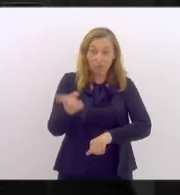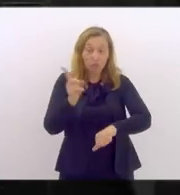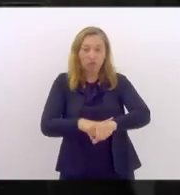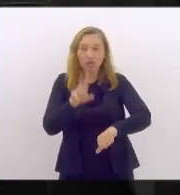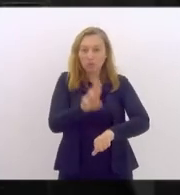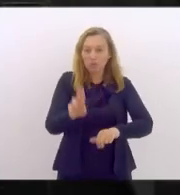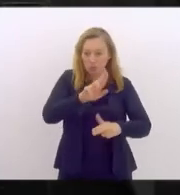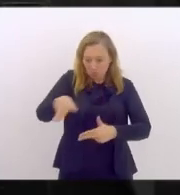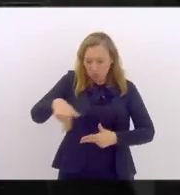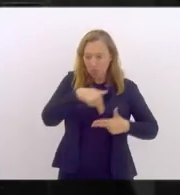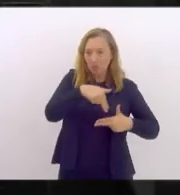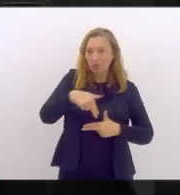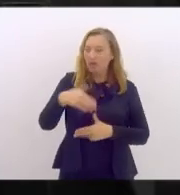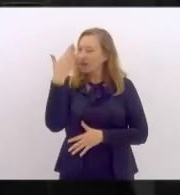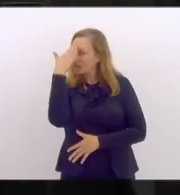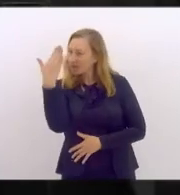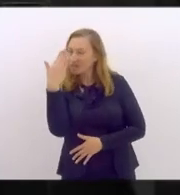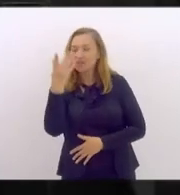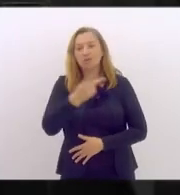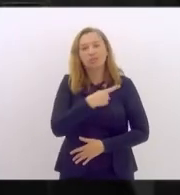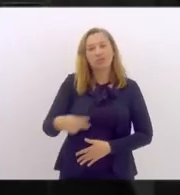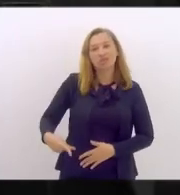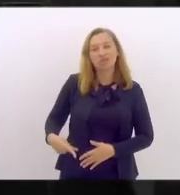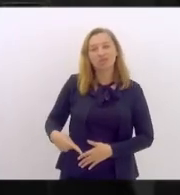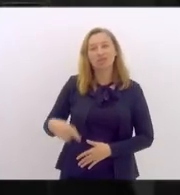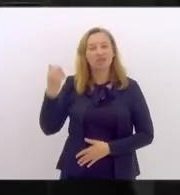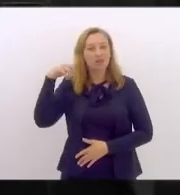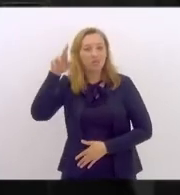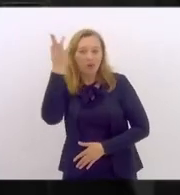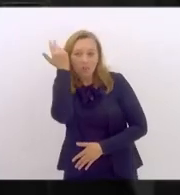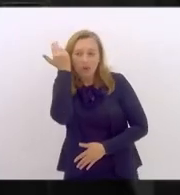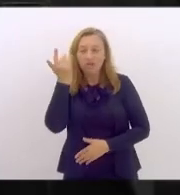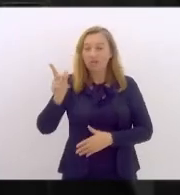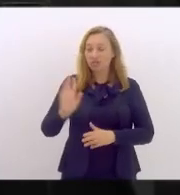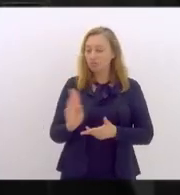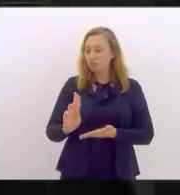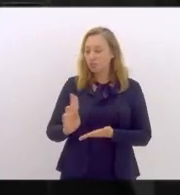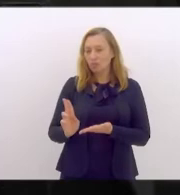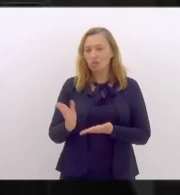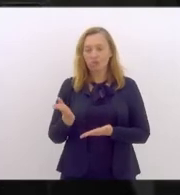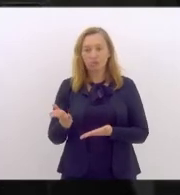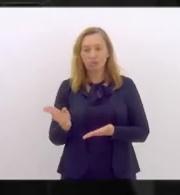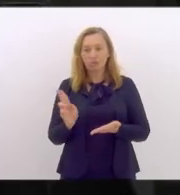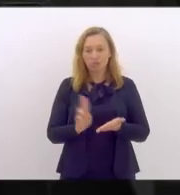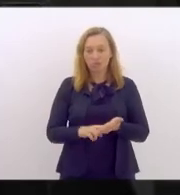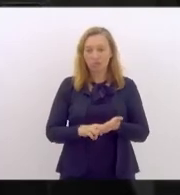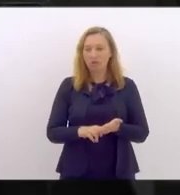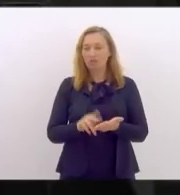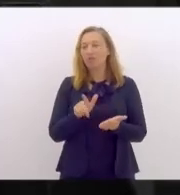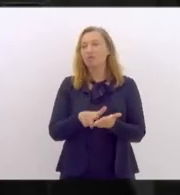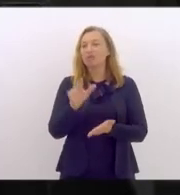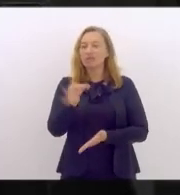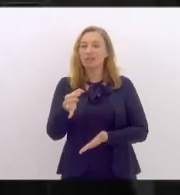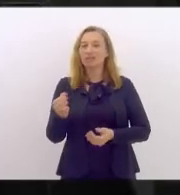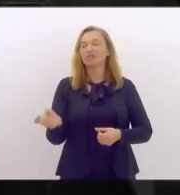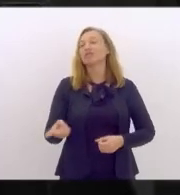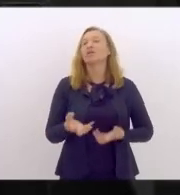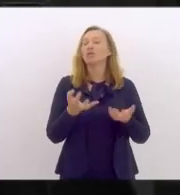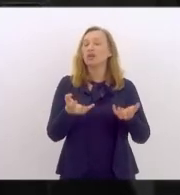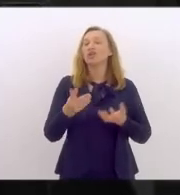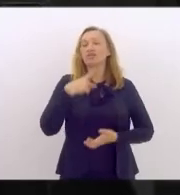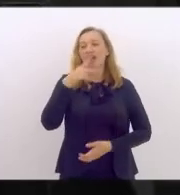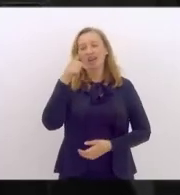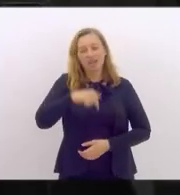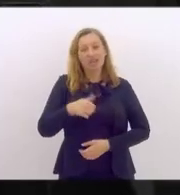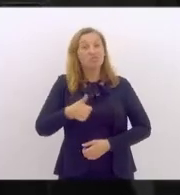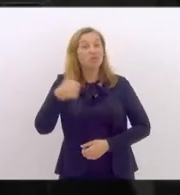o uso da Tribuna Agradeço ao presidente Leonardo me inscrever ainda dentro do prazo porque queria repercutir aqui